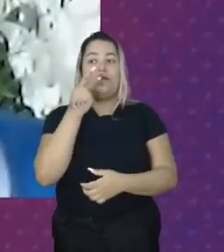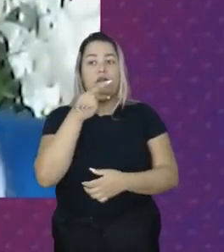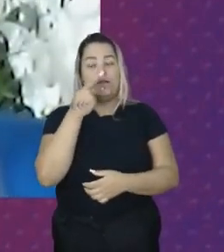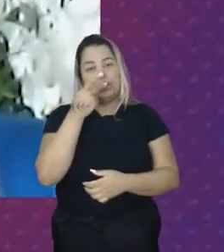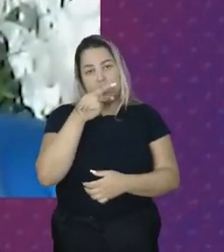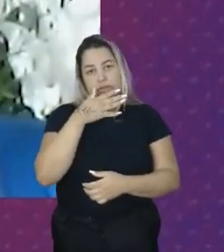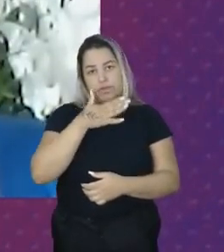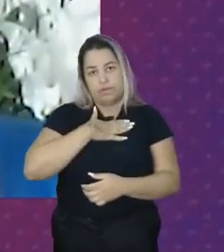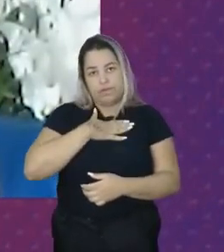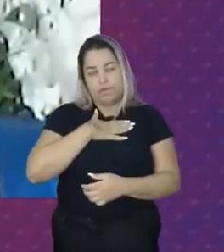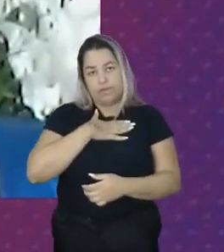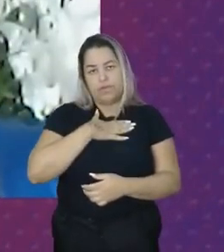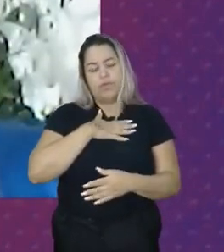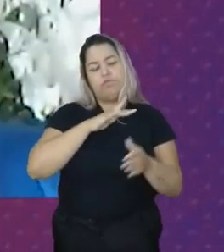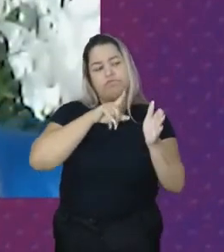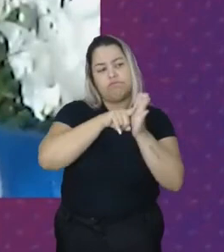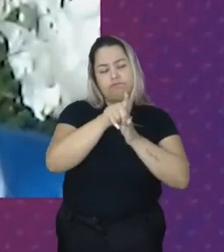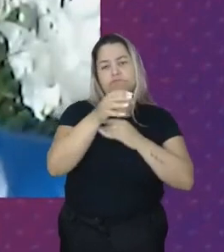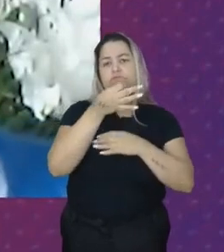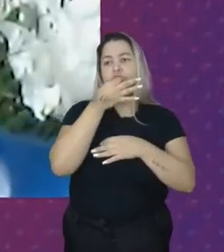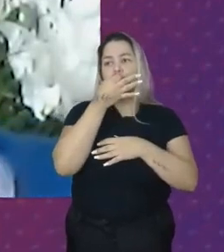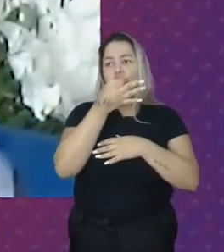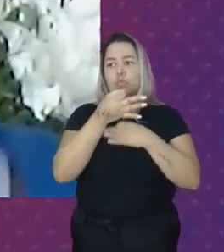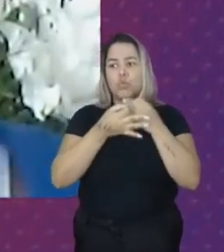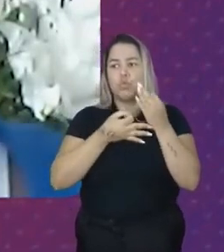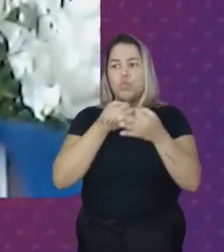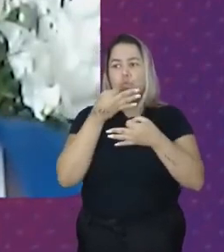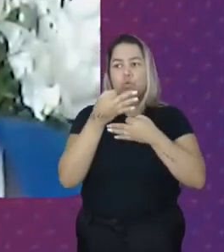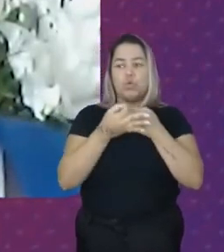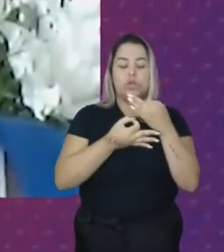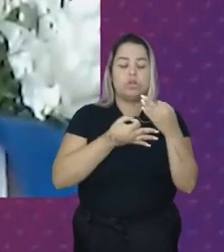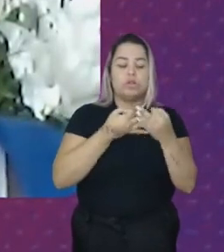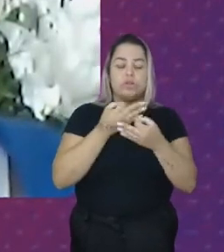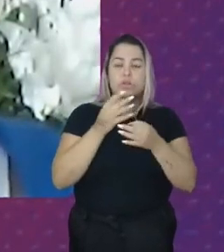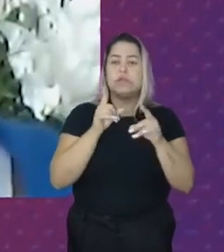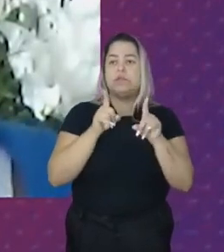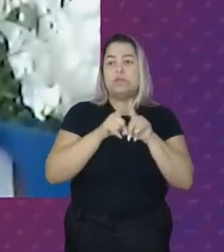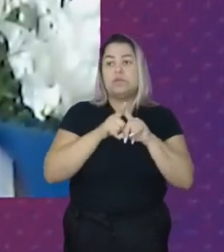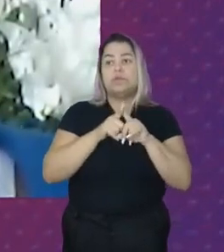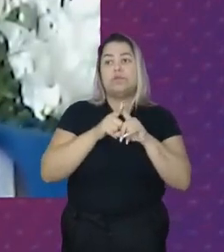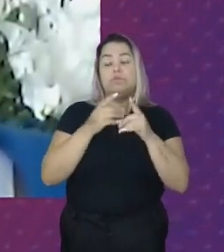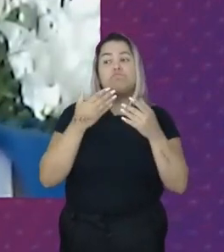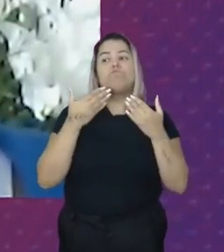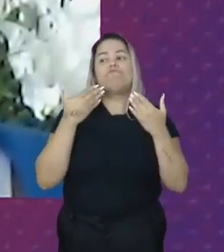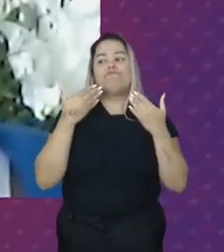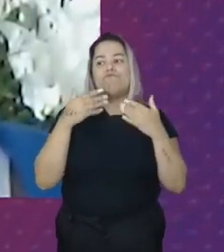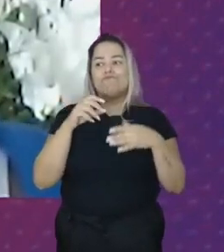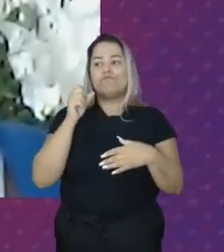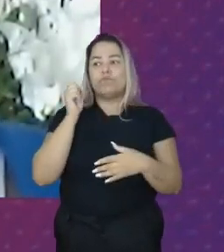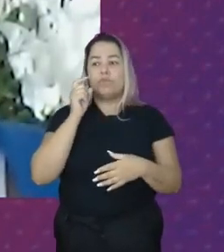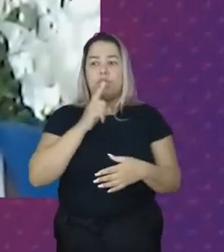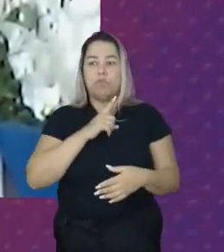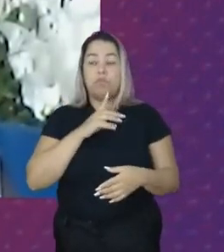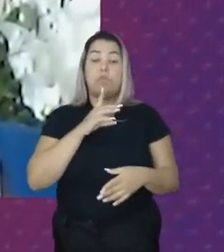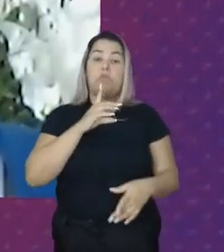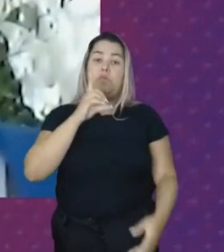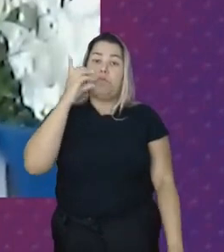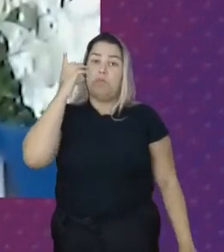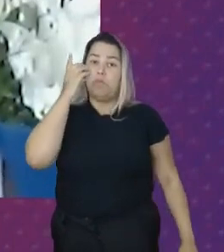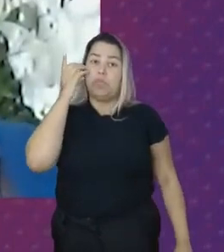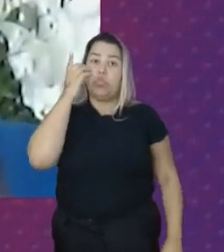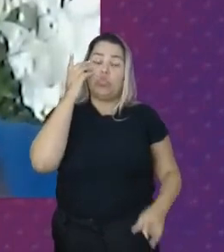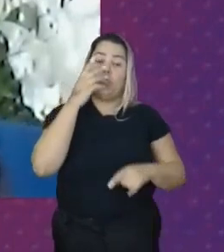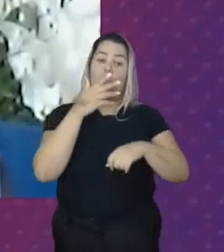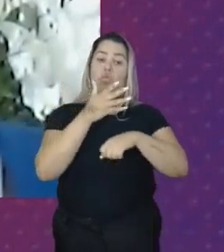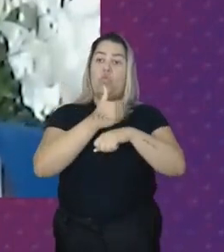na minha análise e conjuntura, isso pesou muito para Dilma no impeachment, o fato dela